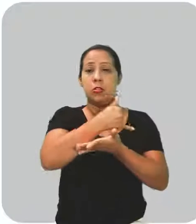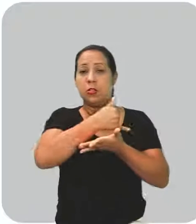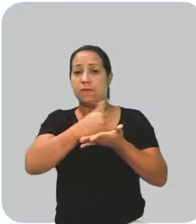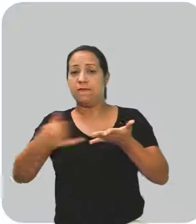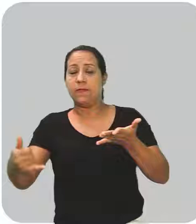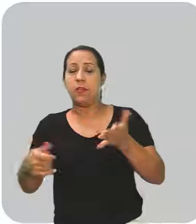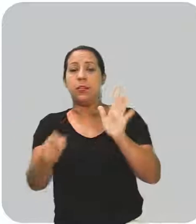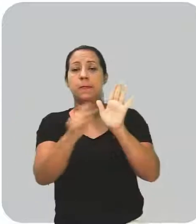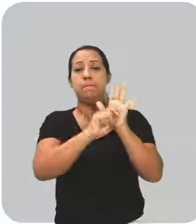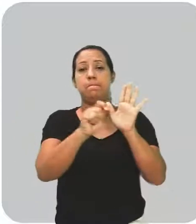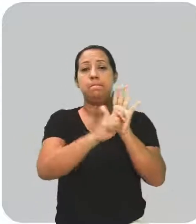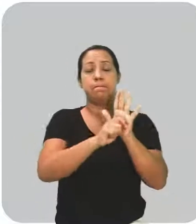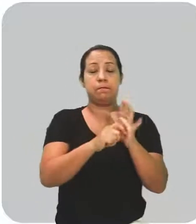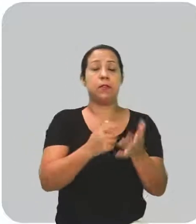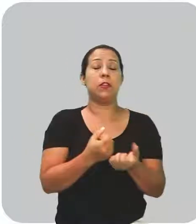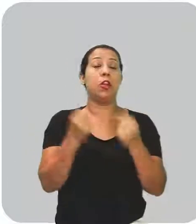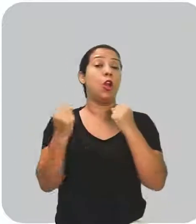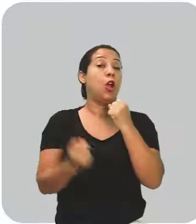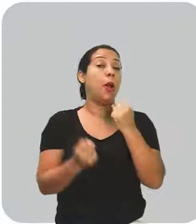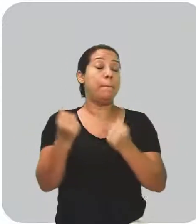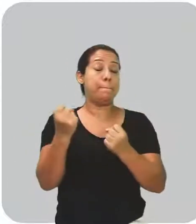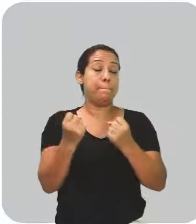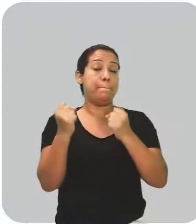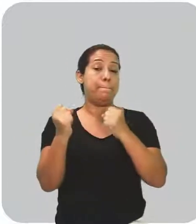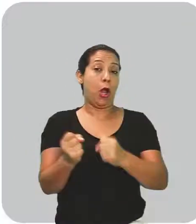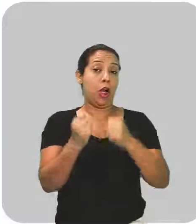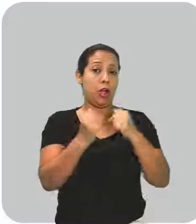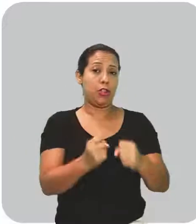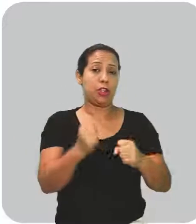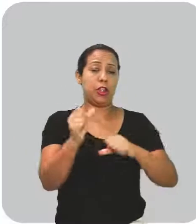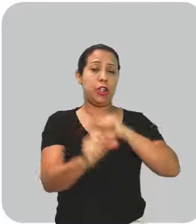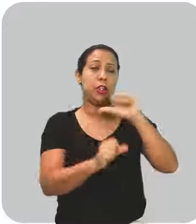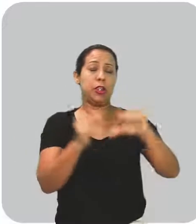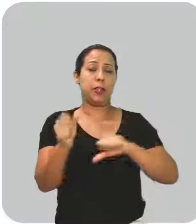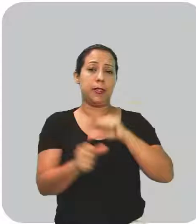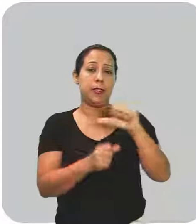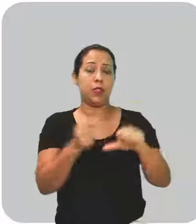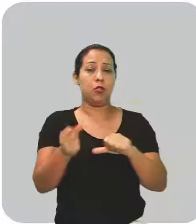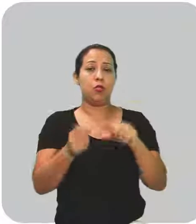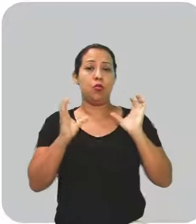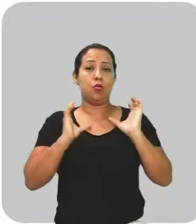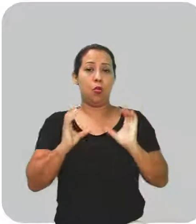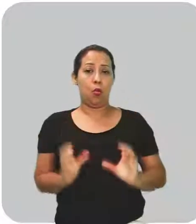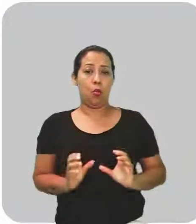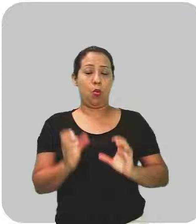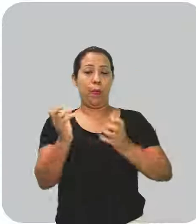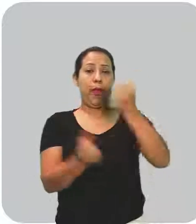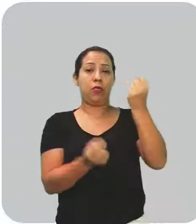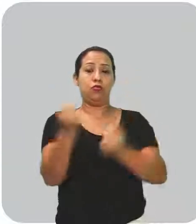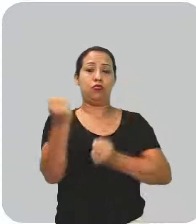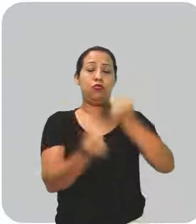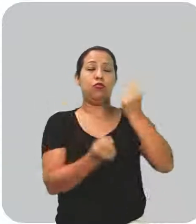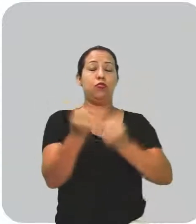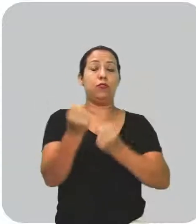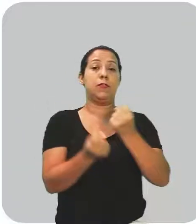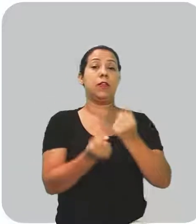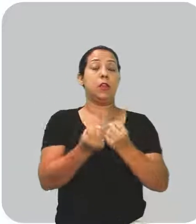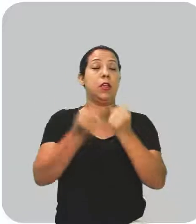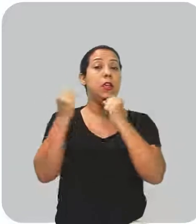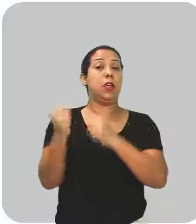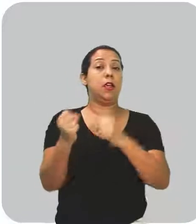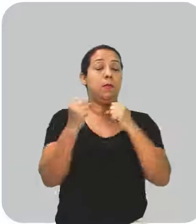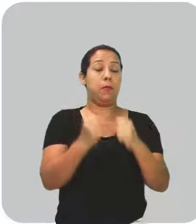e o crack, também podem alterar o comportamento de um motorista e causar